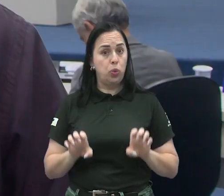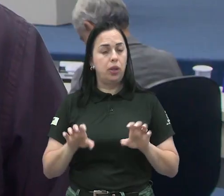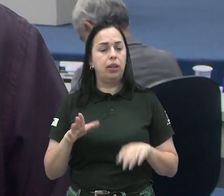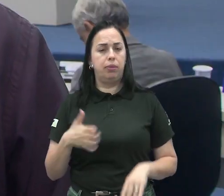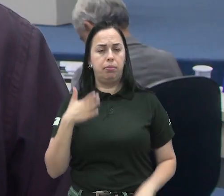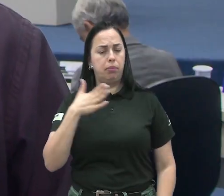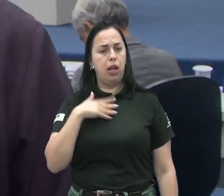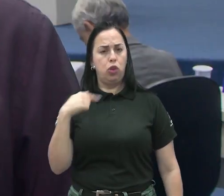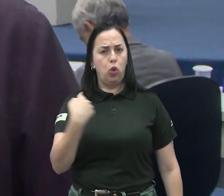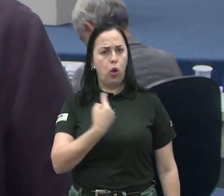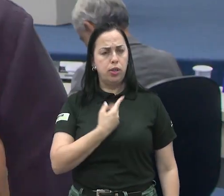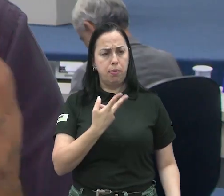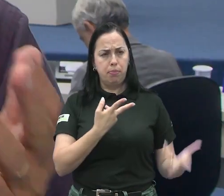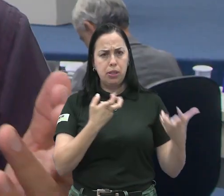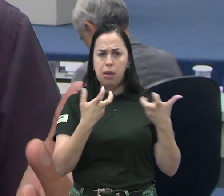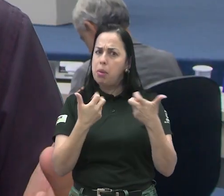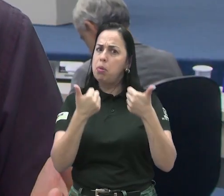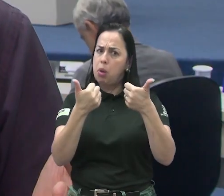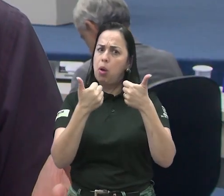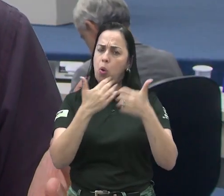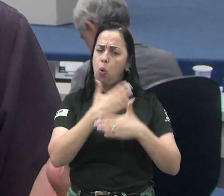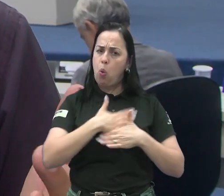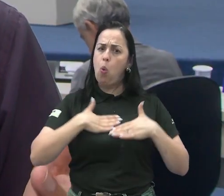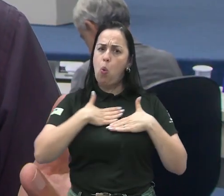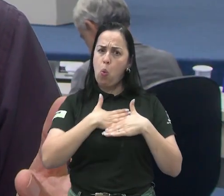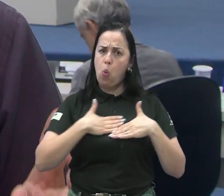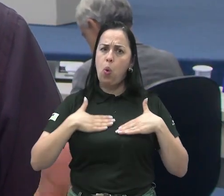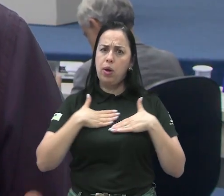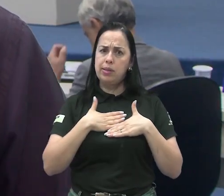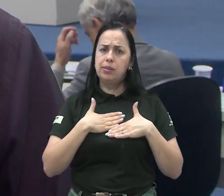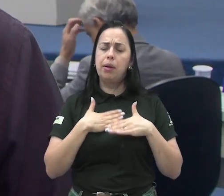Para nós, é evidente que a gente vê com ótimos